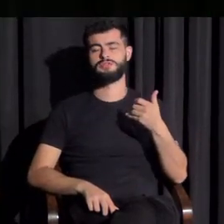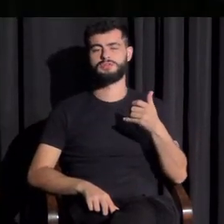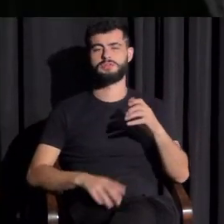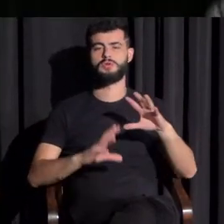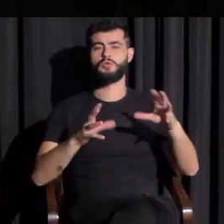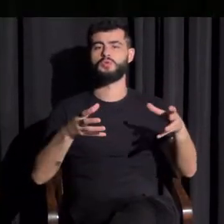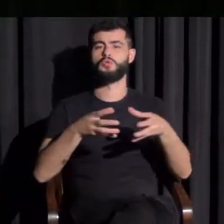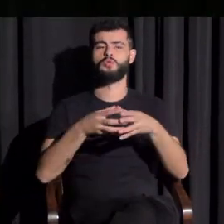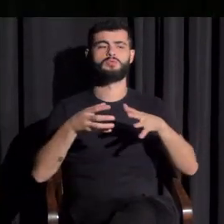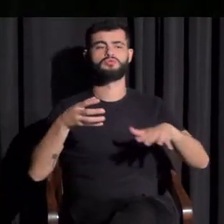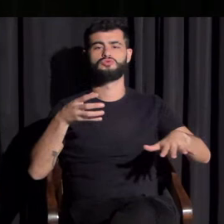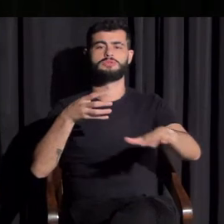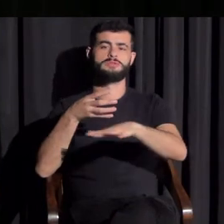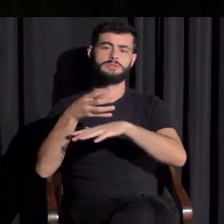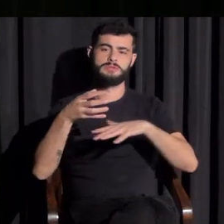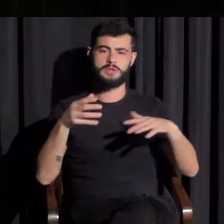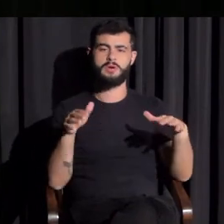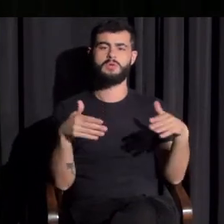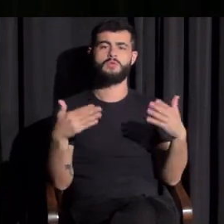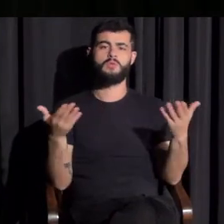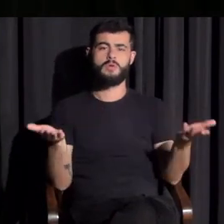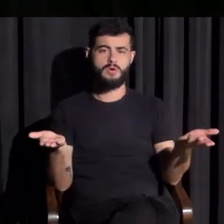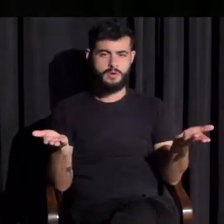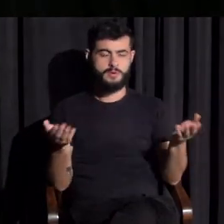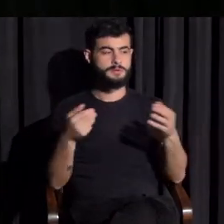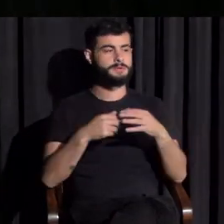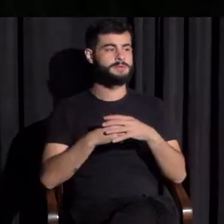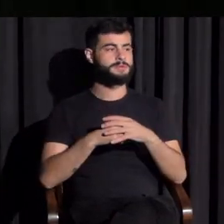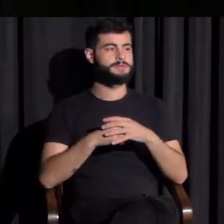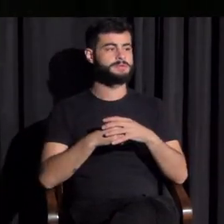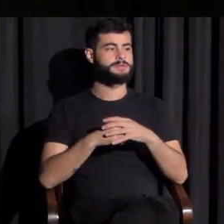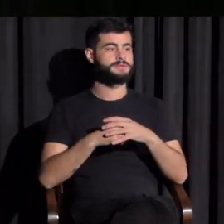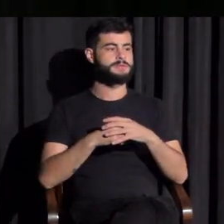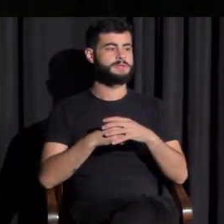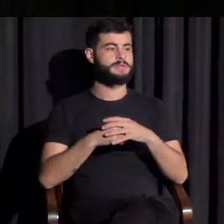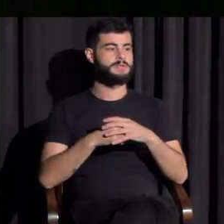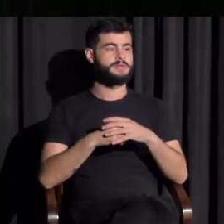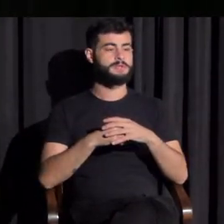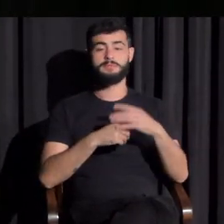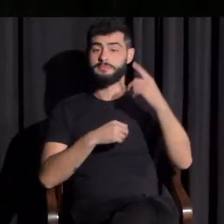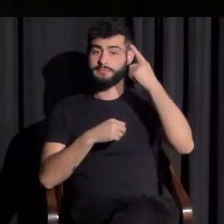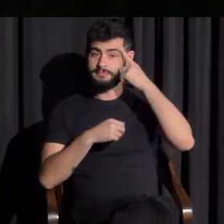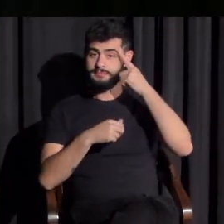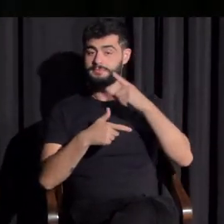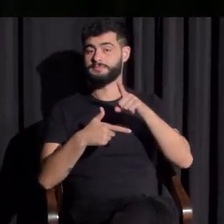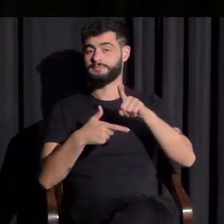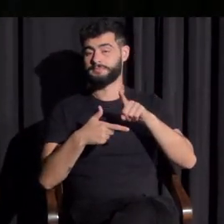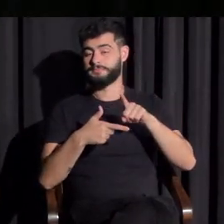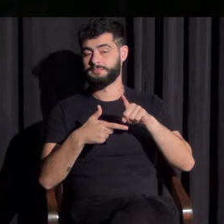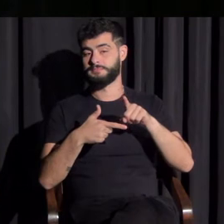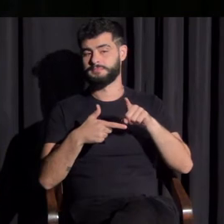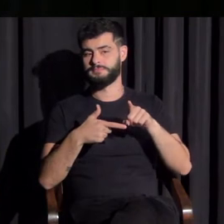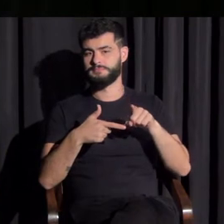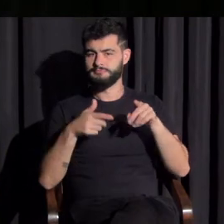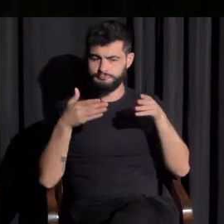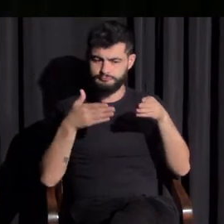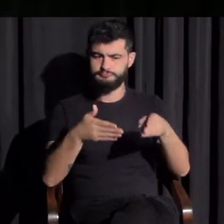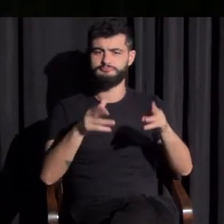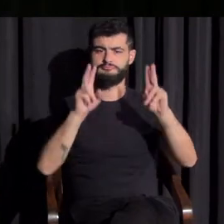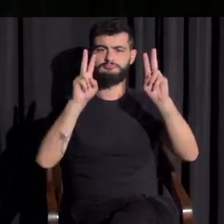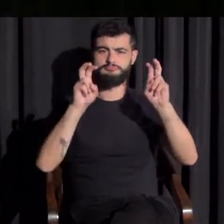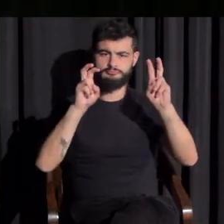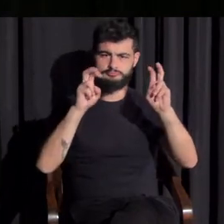né, como modos de problematizar e também de criar outras